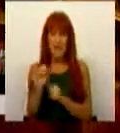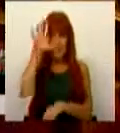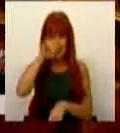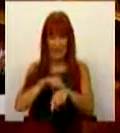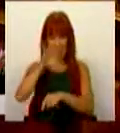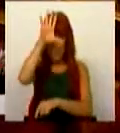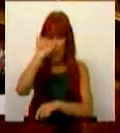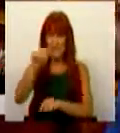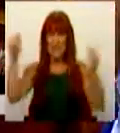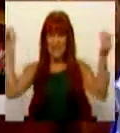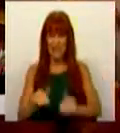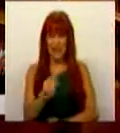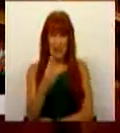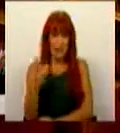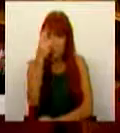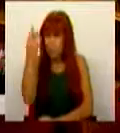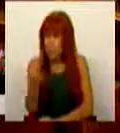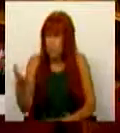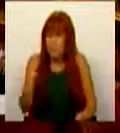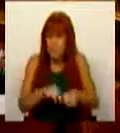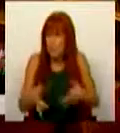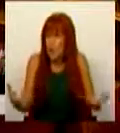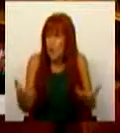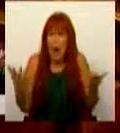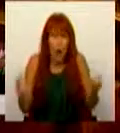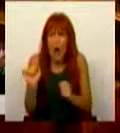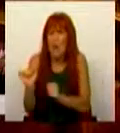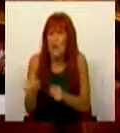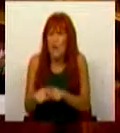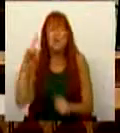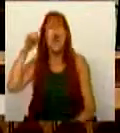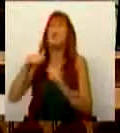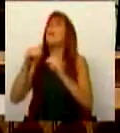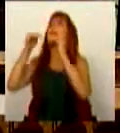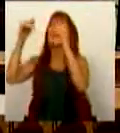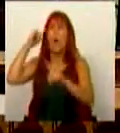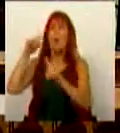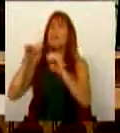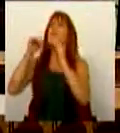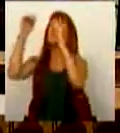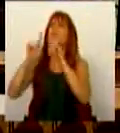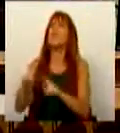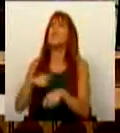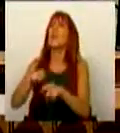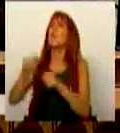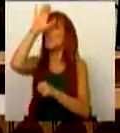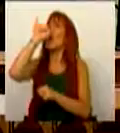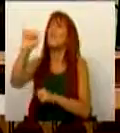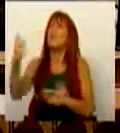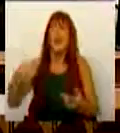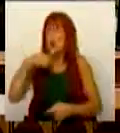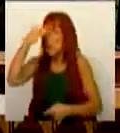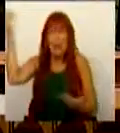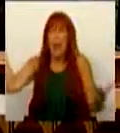legislatura caiu 3%. Oh, Sr. Deputado, onde é que estava a vossa ambição? A vossa ambição na vossa legislatura. Eu não me